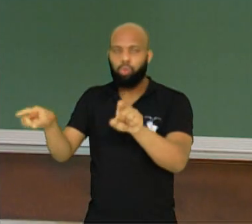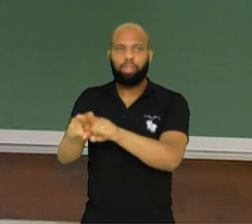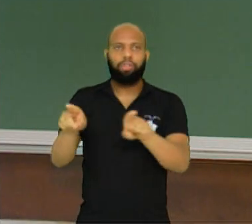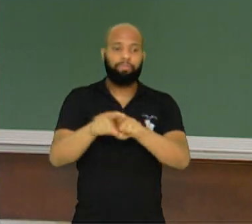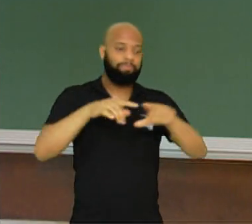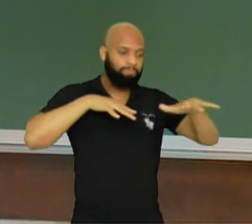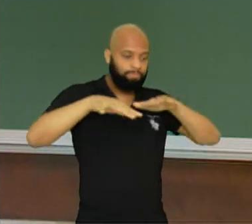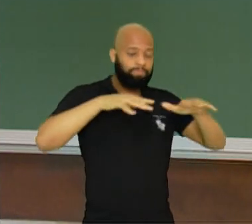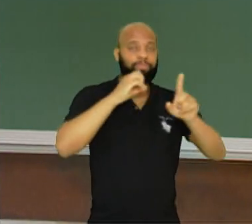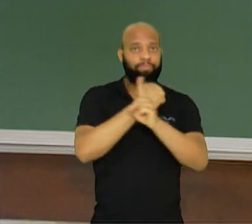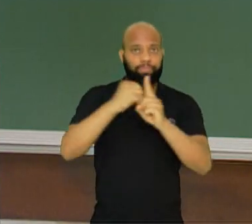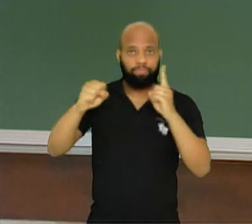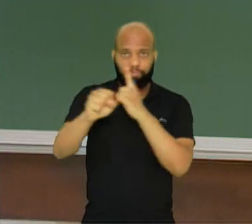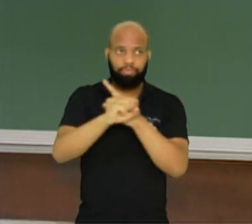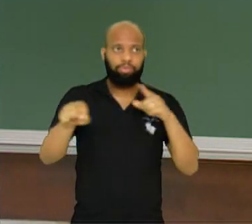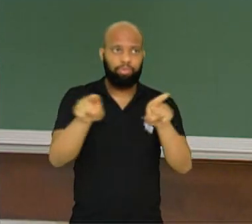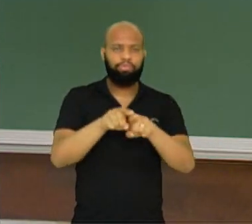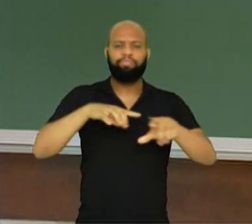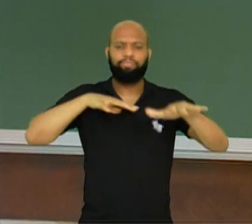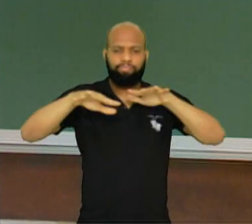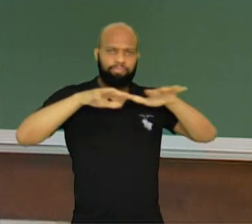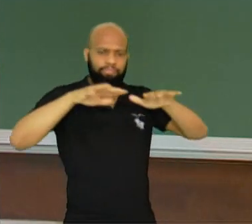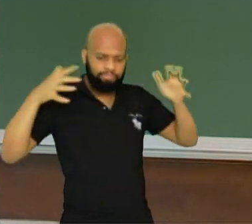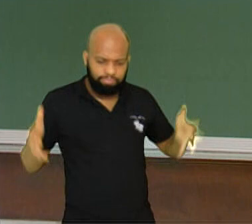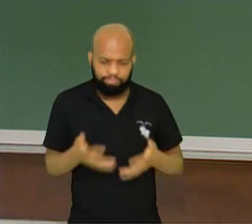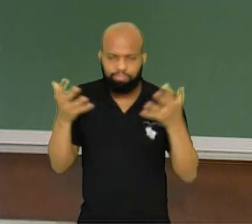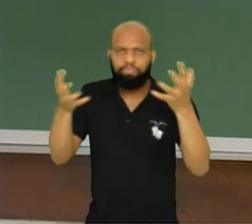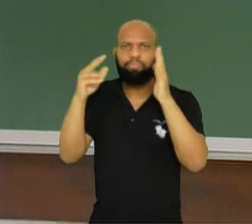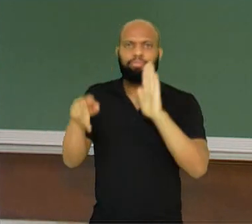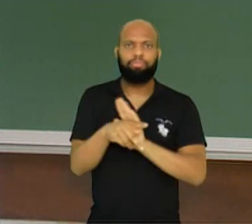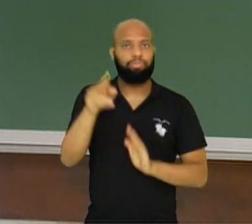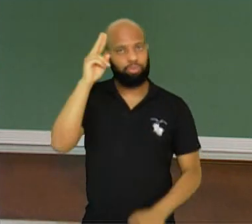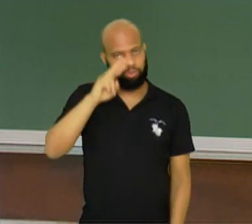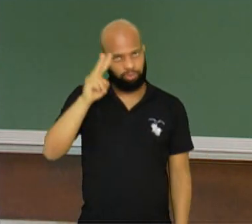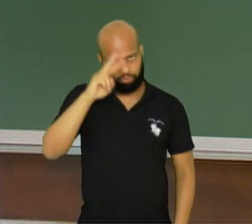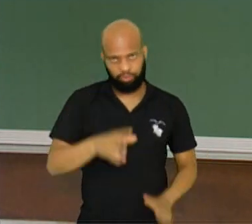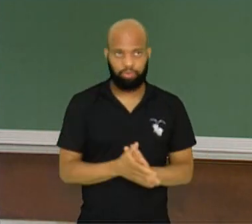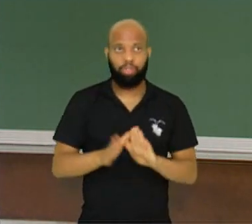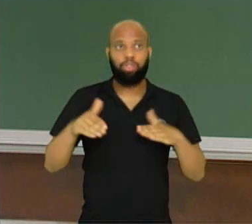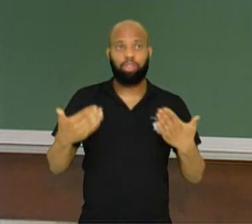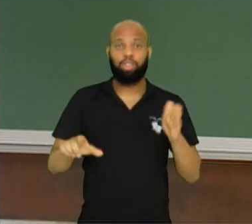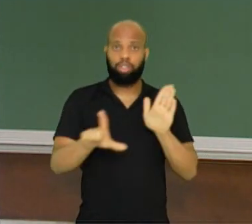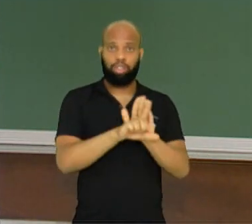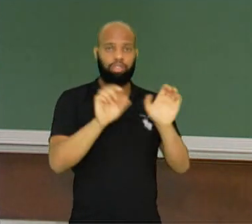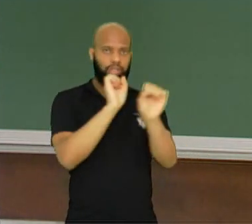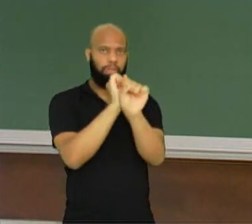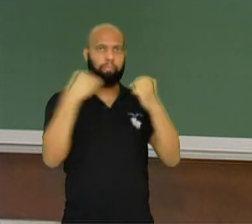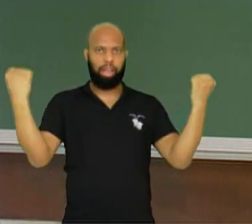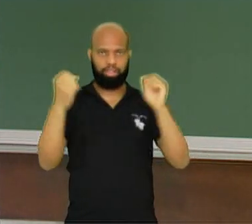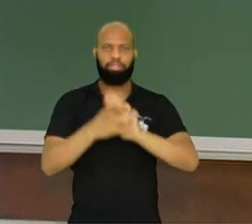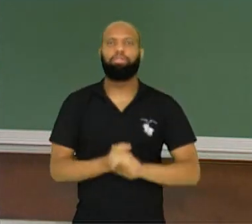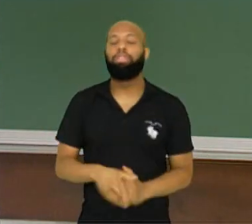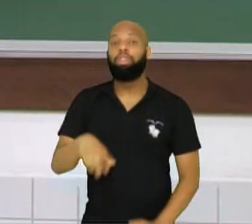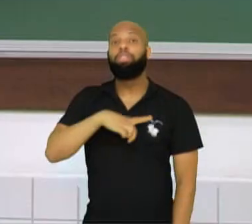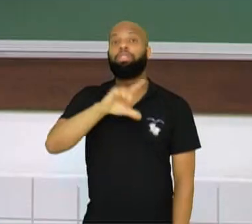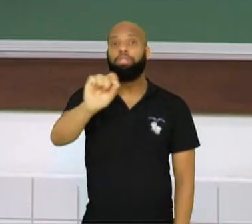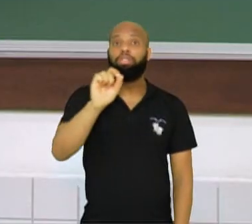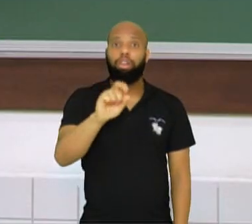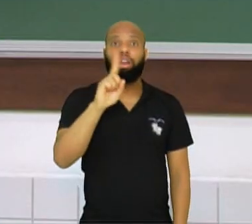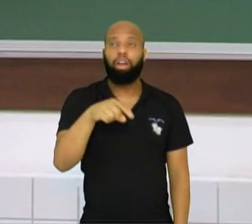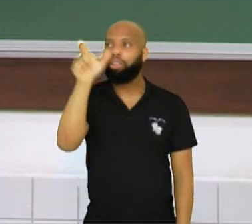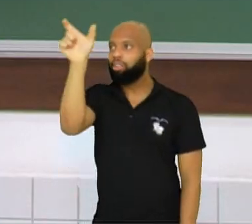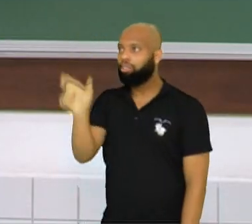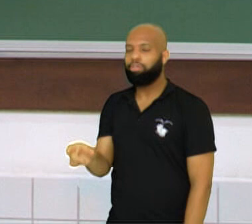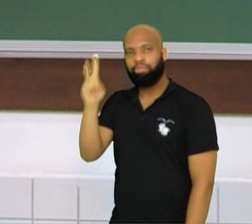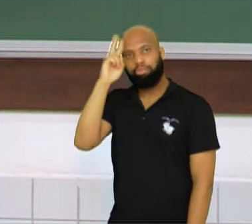os movimentos sociais que vão movimentar a história. Bom, no caso da Lei Áurea, por exemplo, nós temos como um